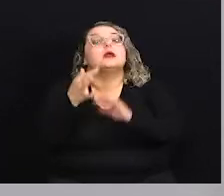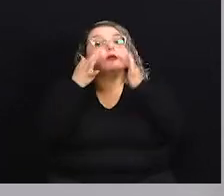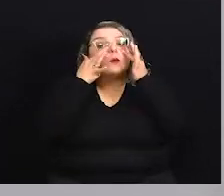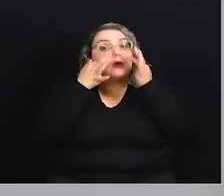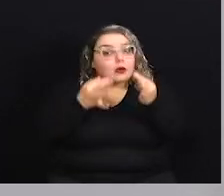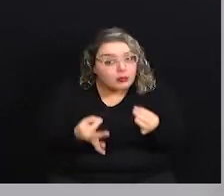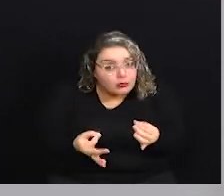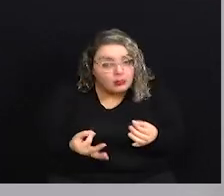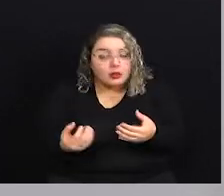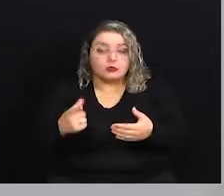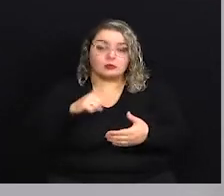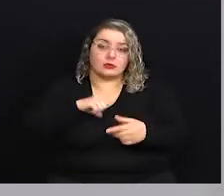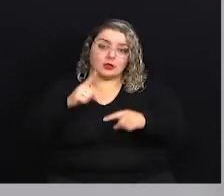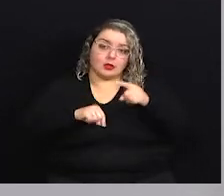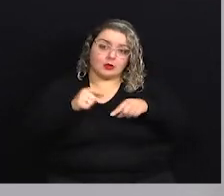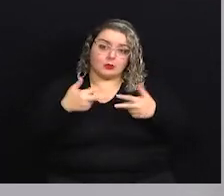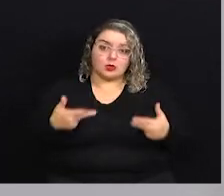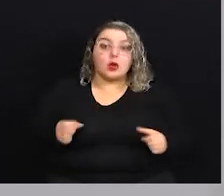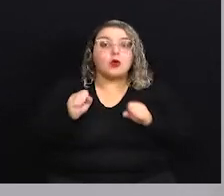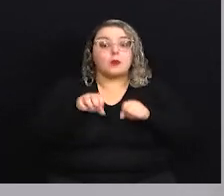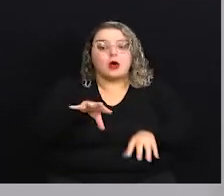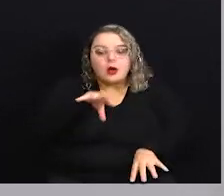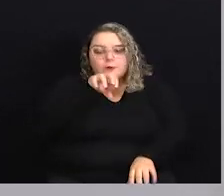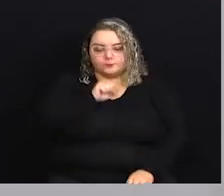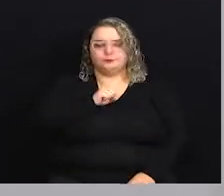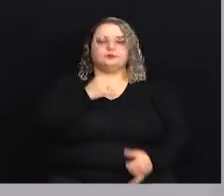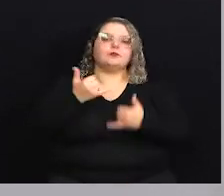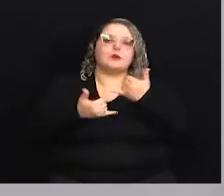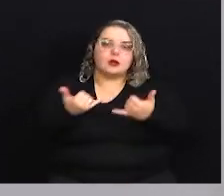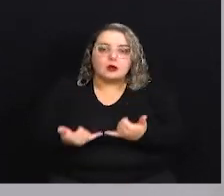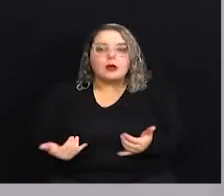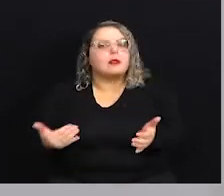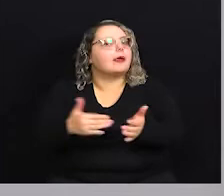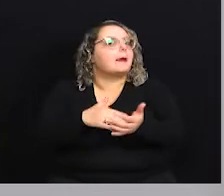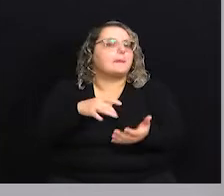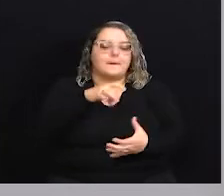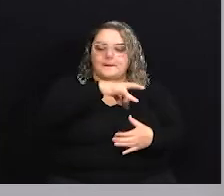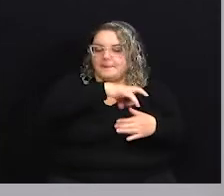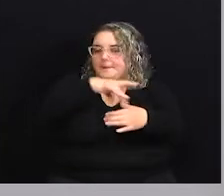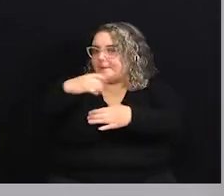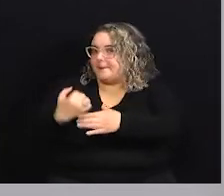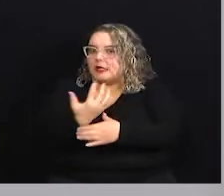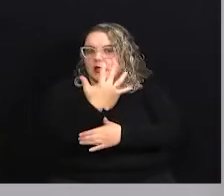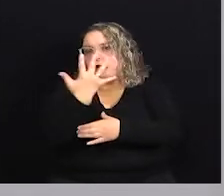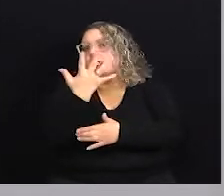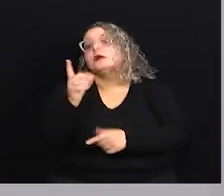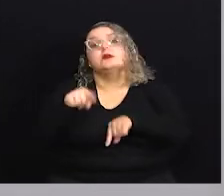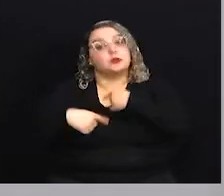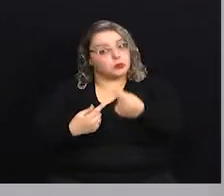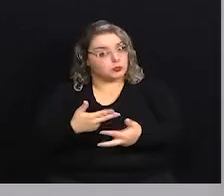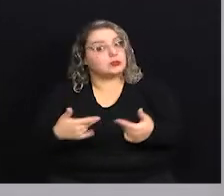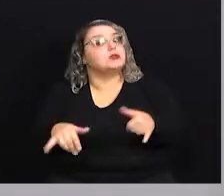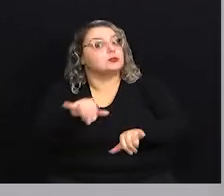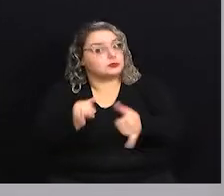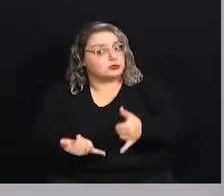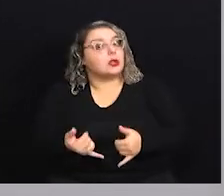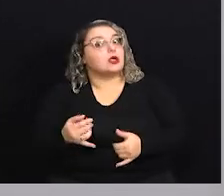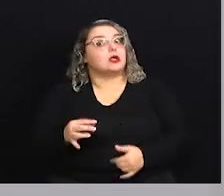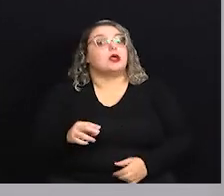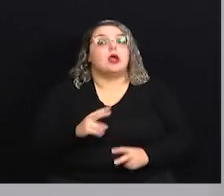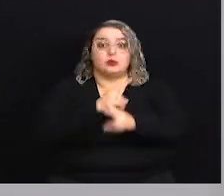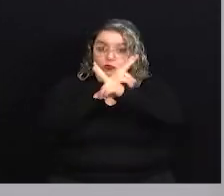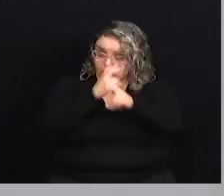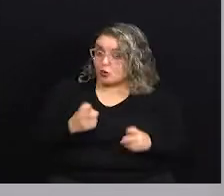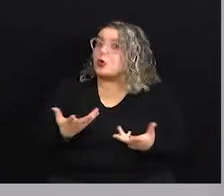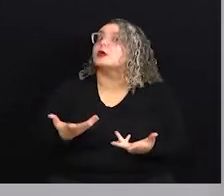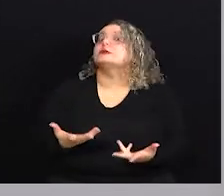de mudança, tá? E sempre estar atento com o que você tem de objetos que podem ser ingeridos, desde brinquedos até plantas e outras